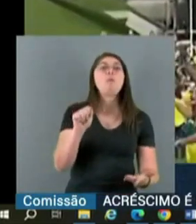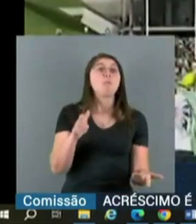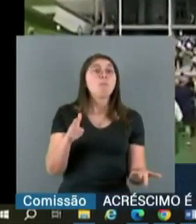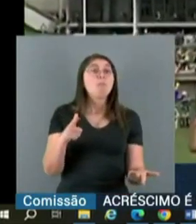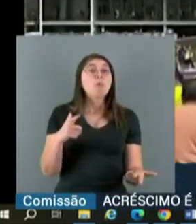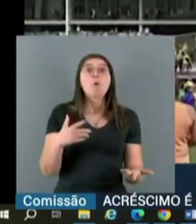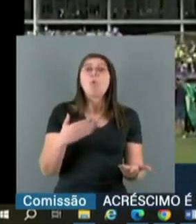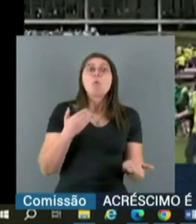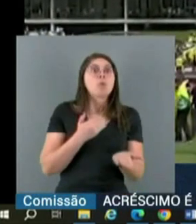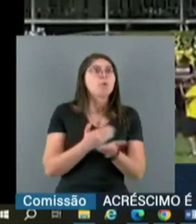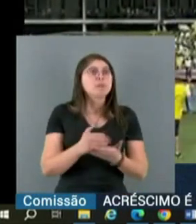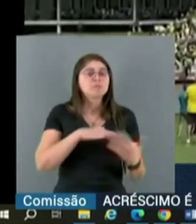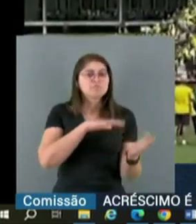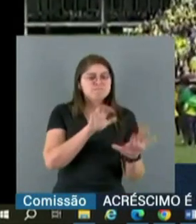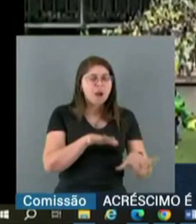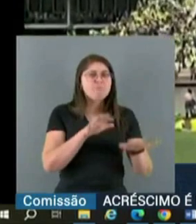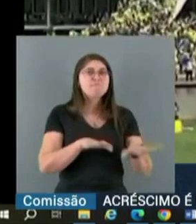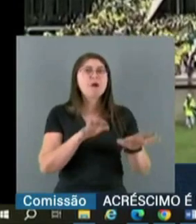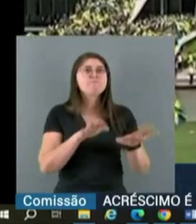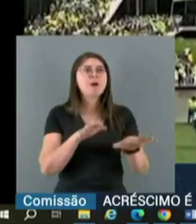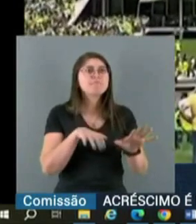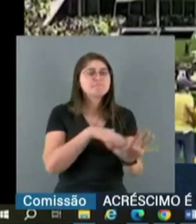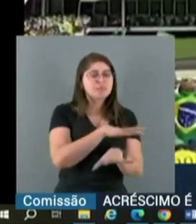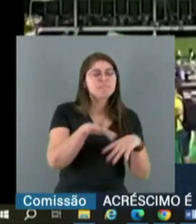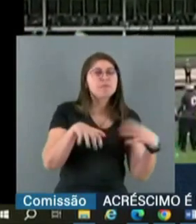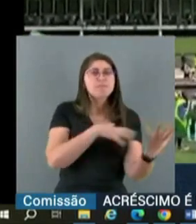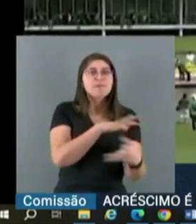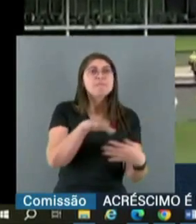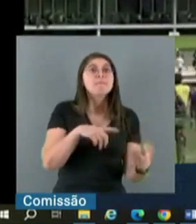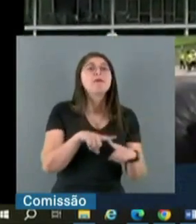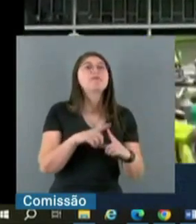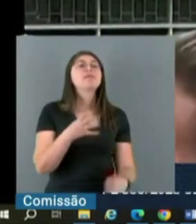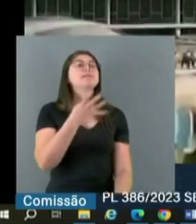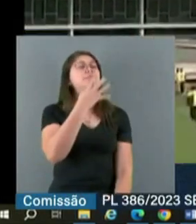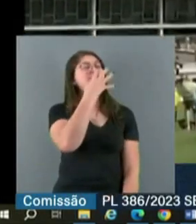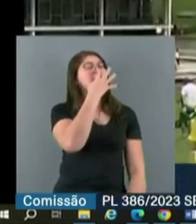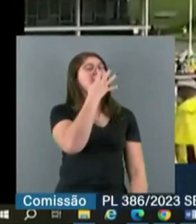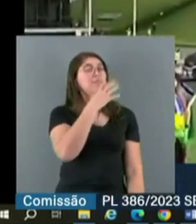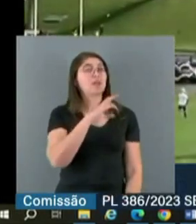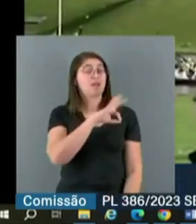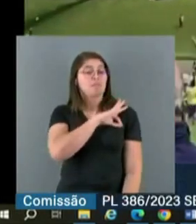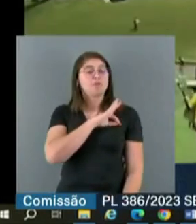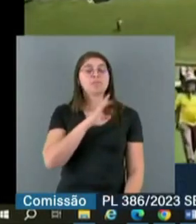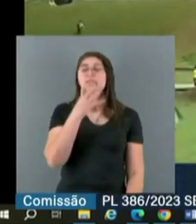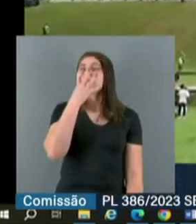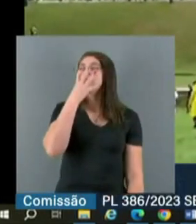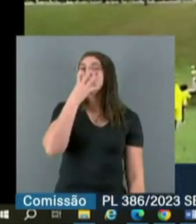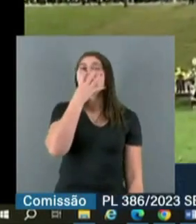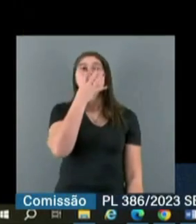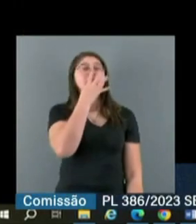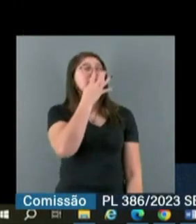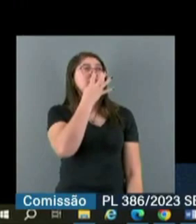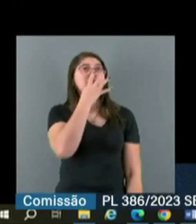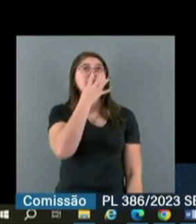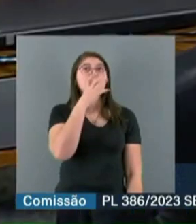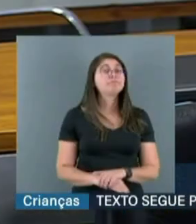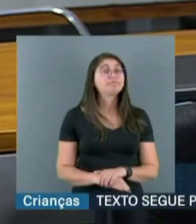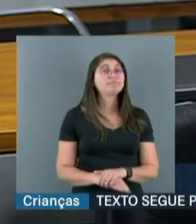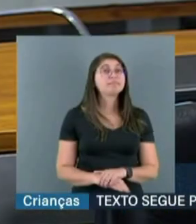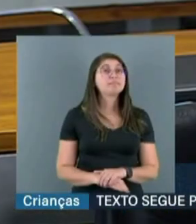e eles lá contemplando as maravilhas da destruição contemplando para jogar a culpa no